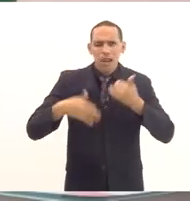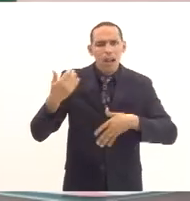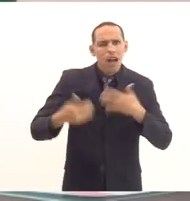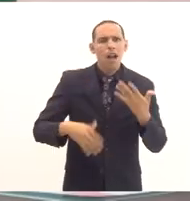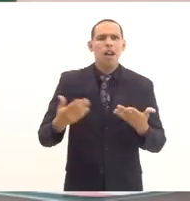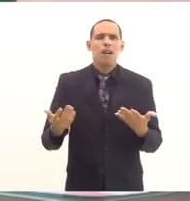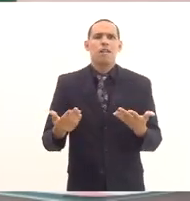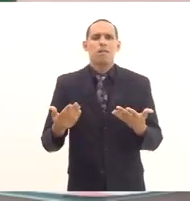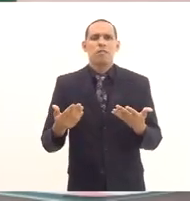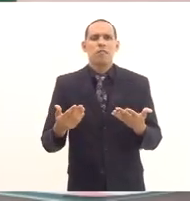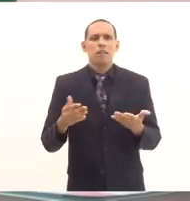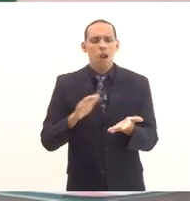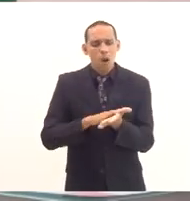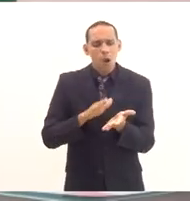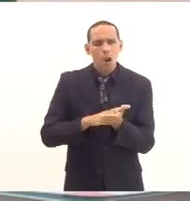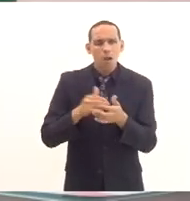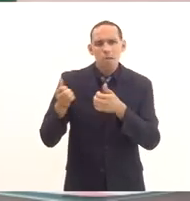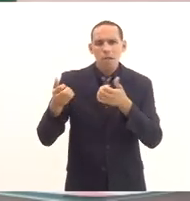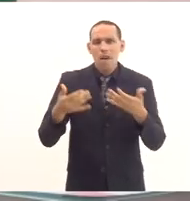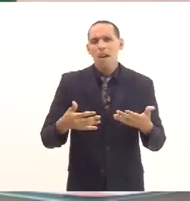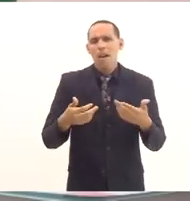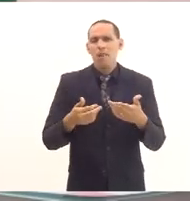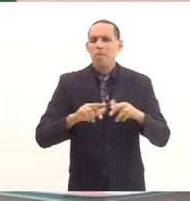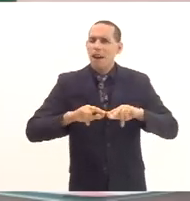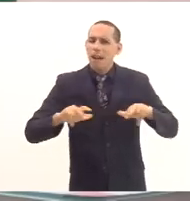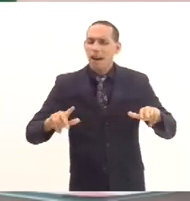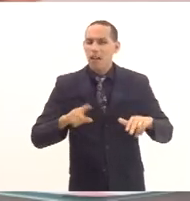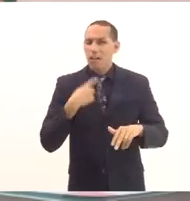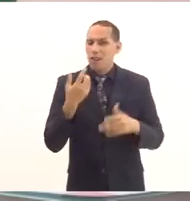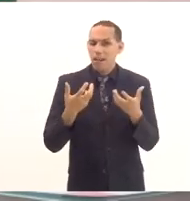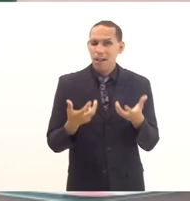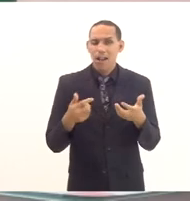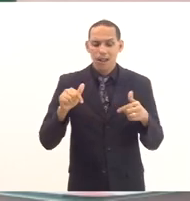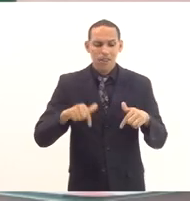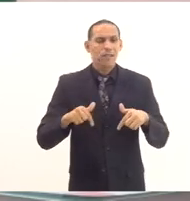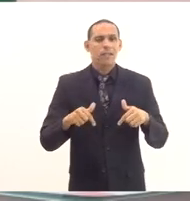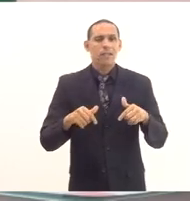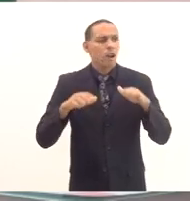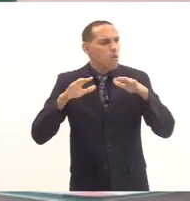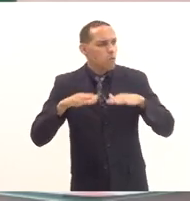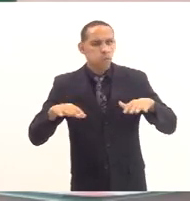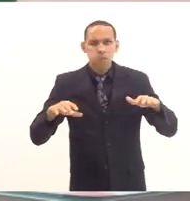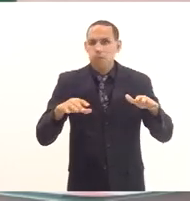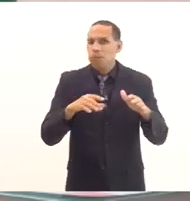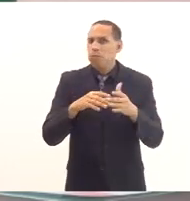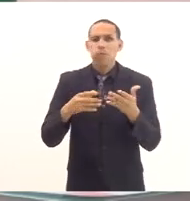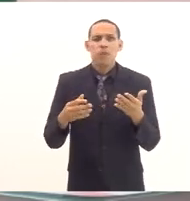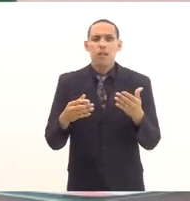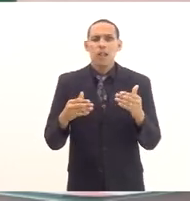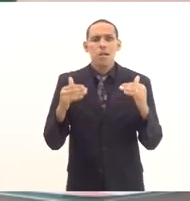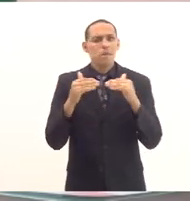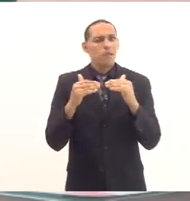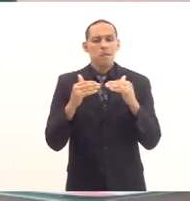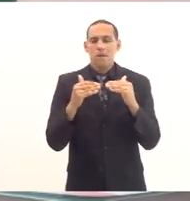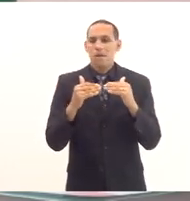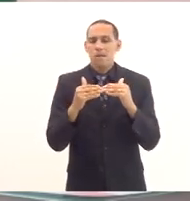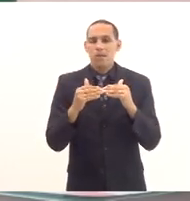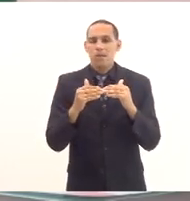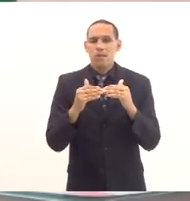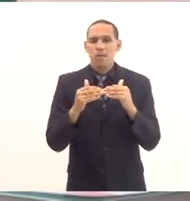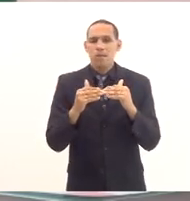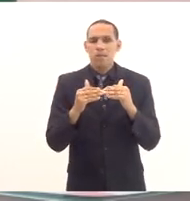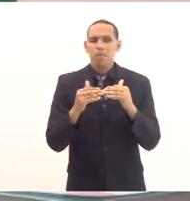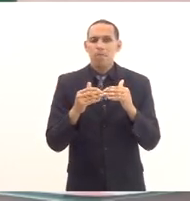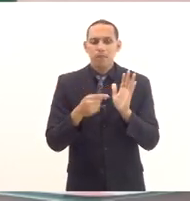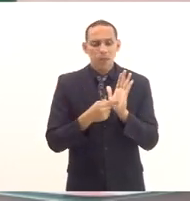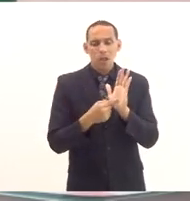prestação de contas e em que todas as falas aqui foram unânimes no sentido de dizer